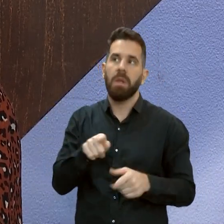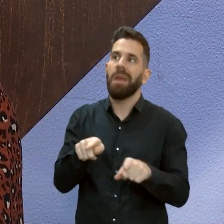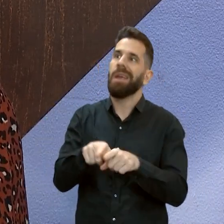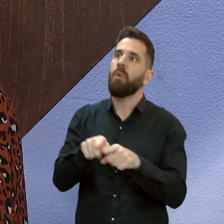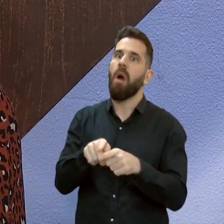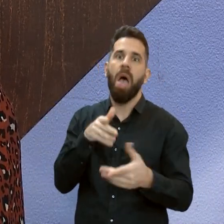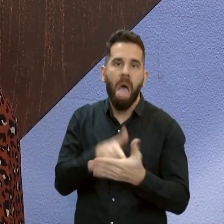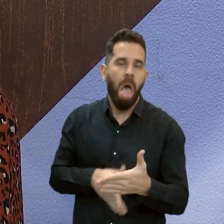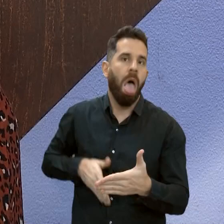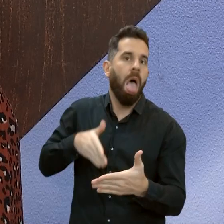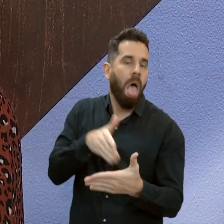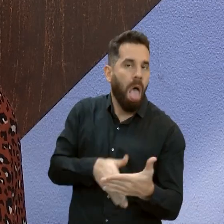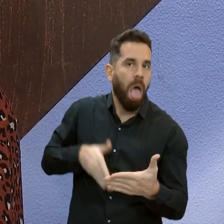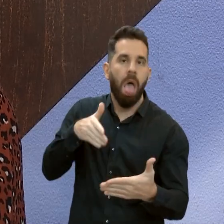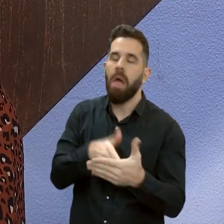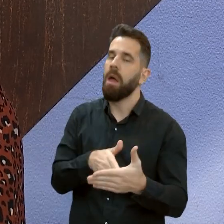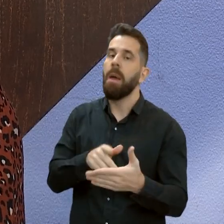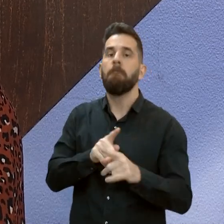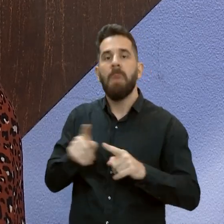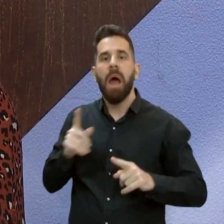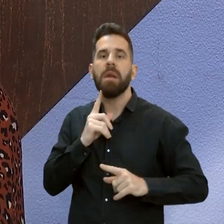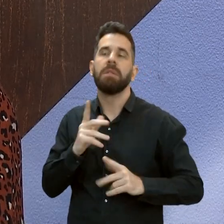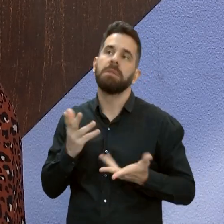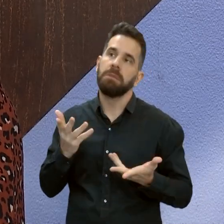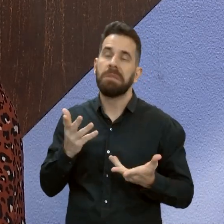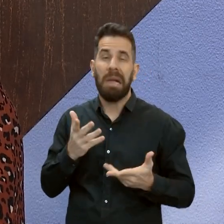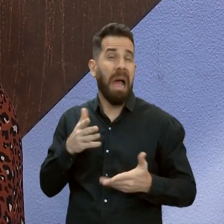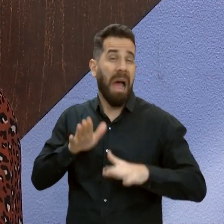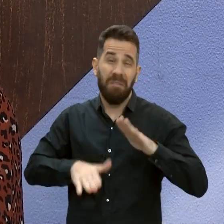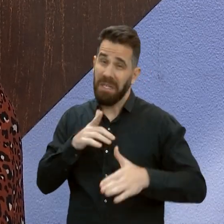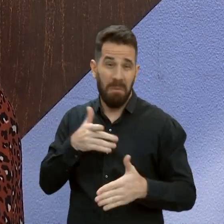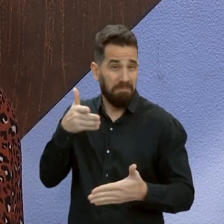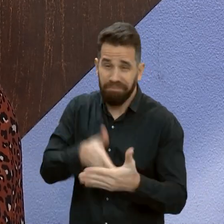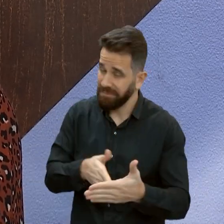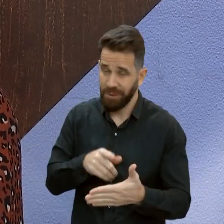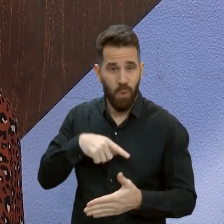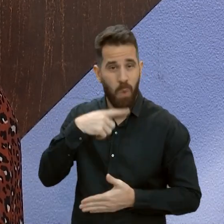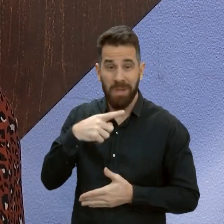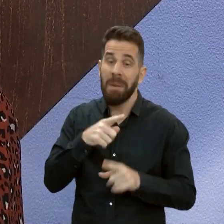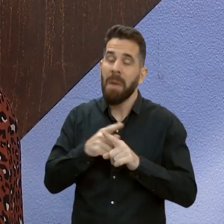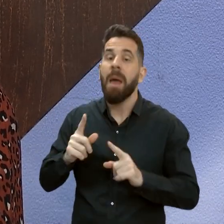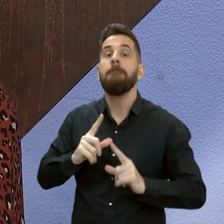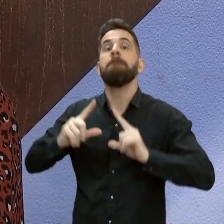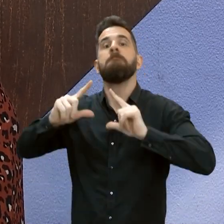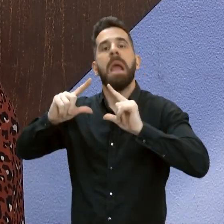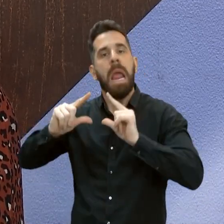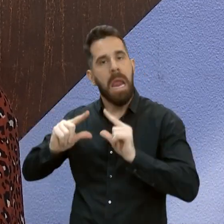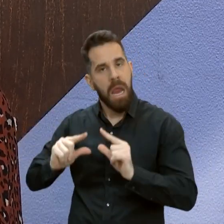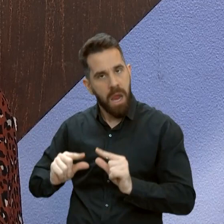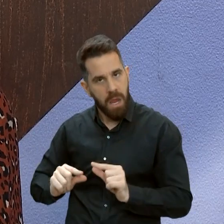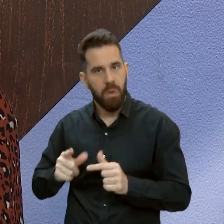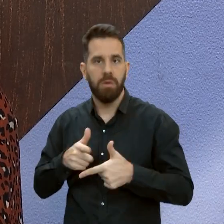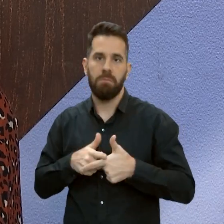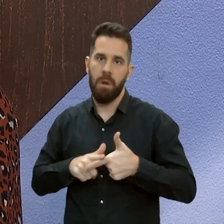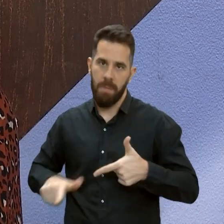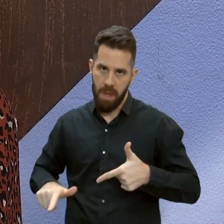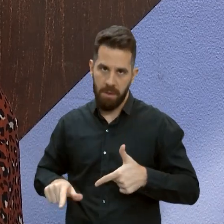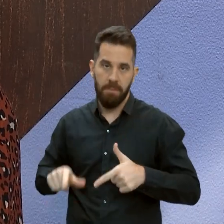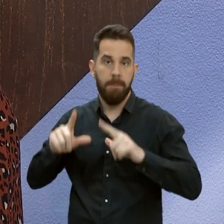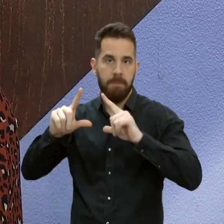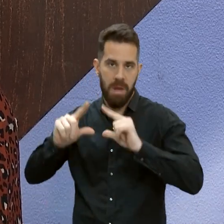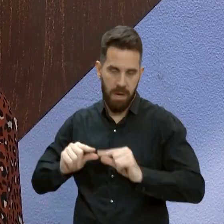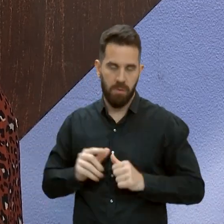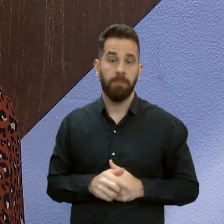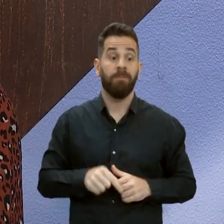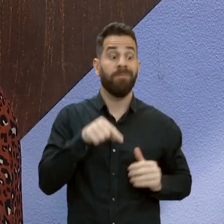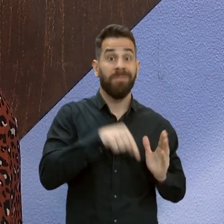a barreira ou minimizar a barreira que ele vai encontrar na universidade. E esse relatório ele é mandado